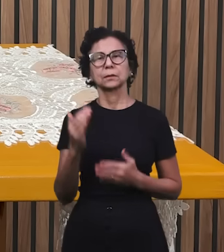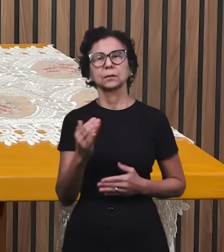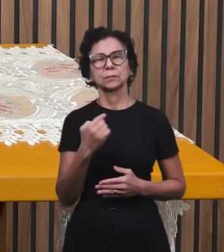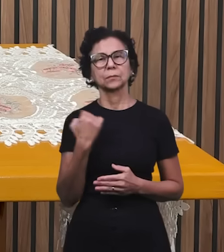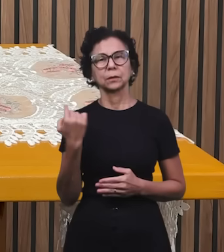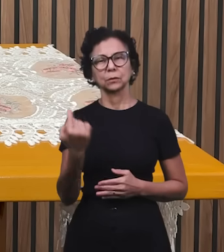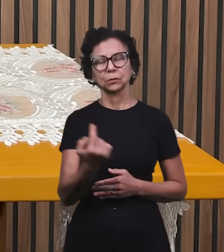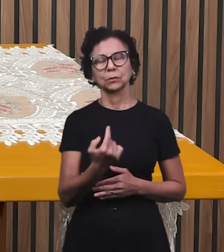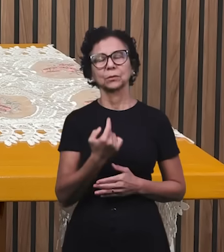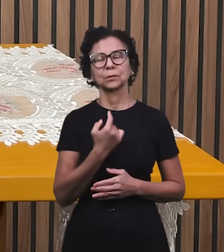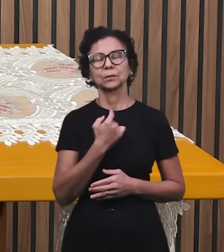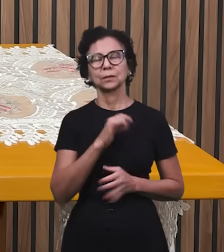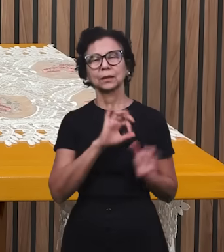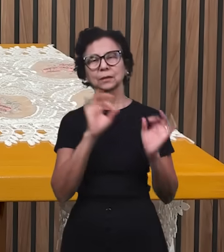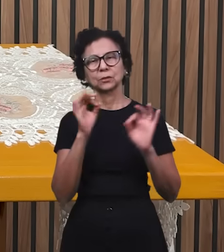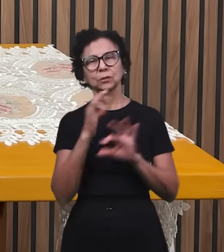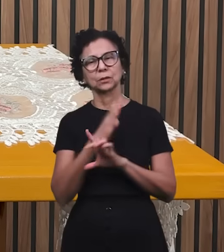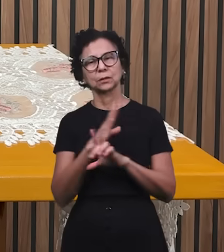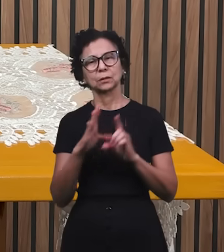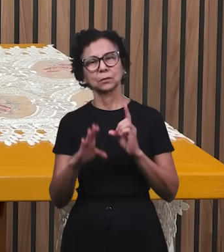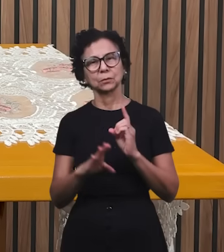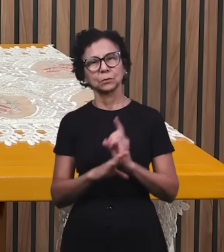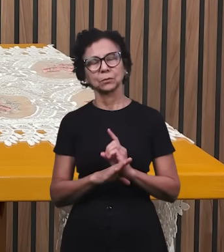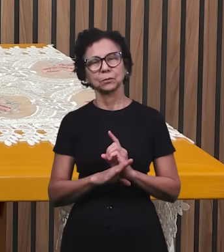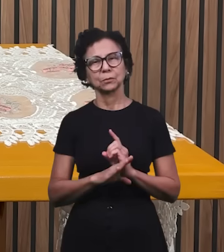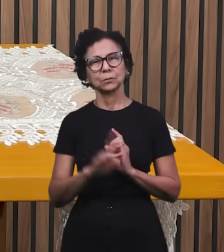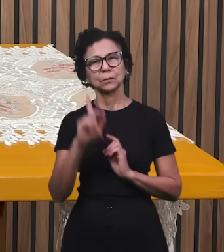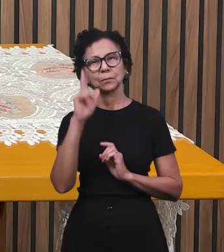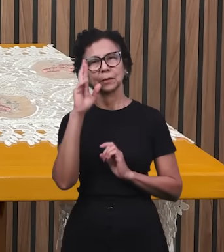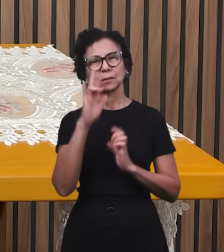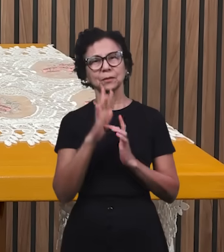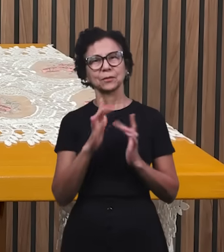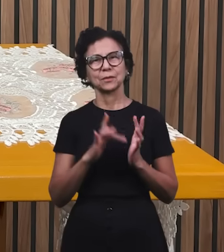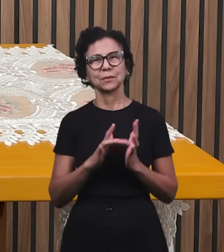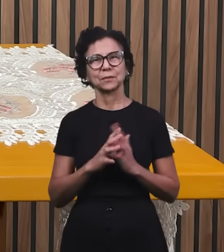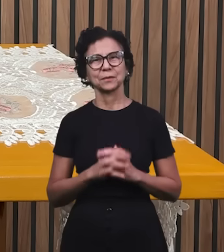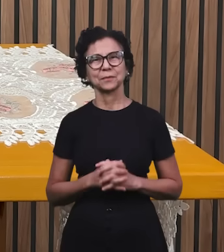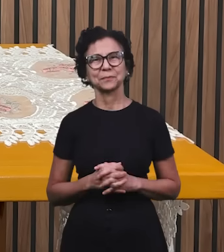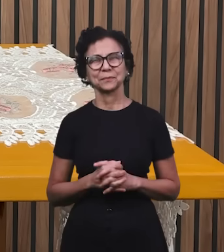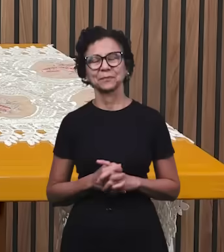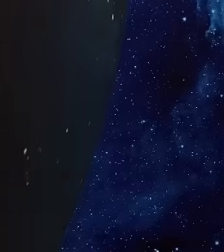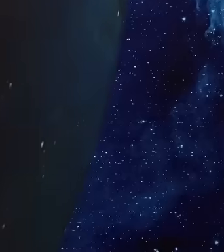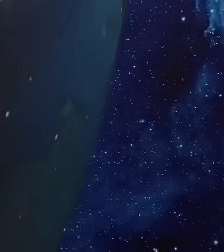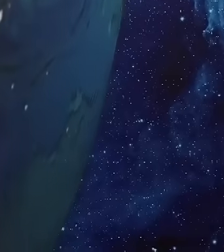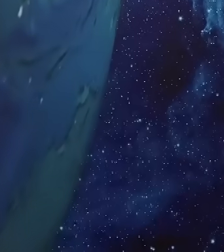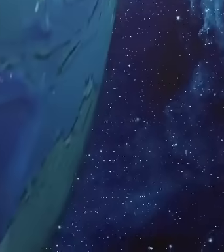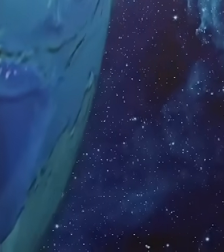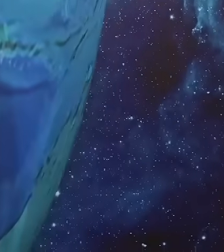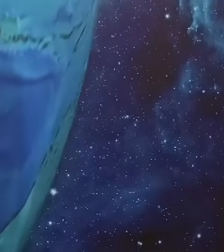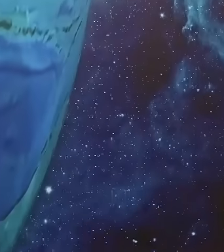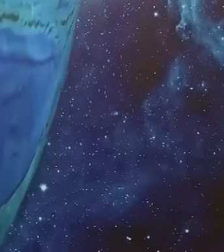a participação deste culto e nos despedimos com a paz do Senhor Jesus.